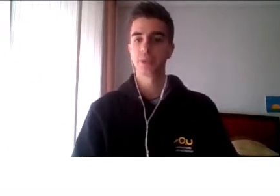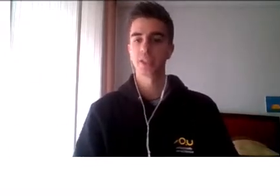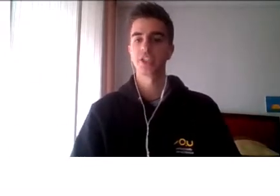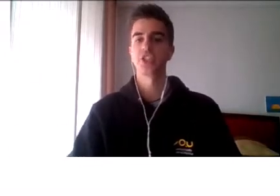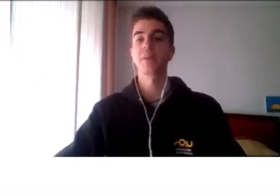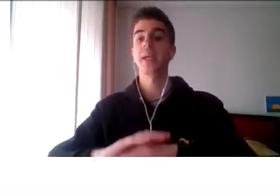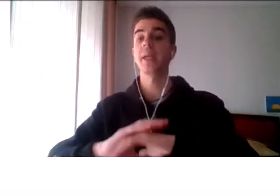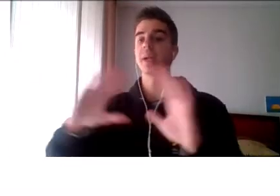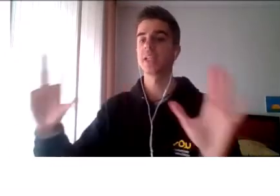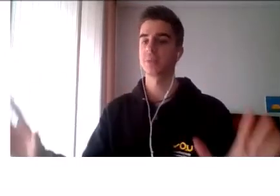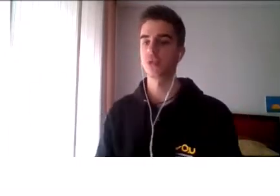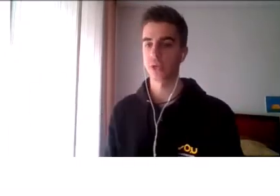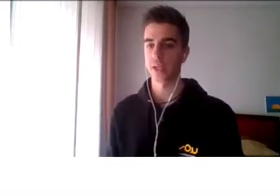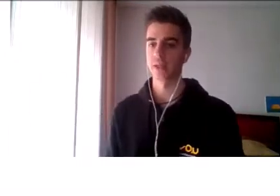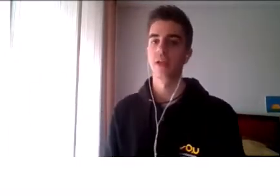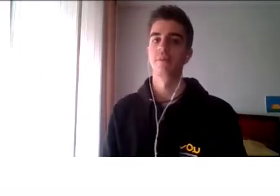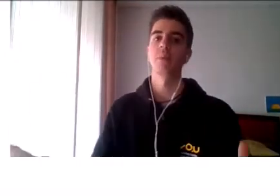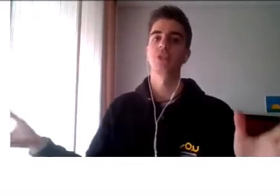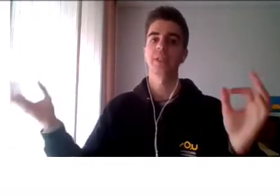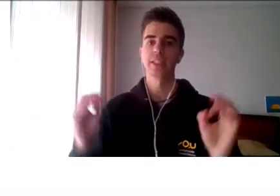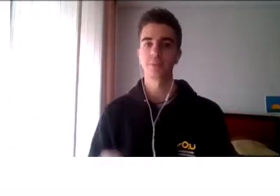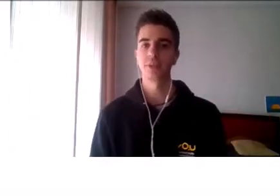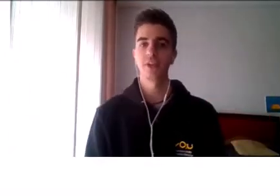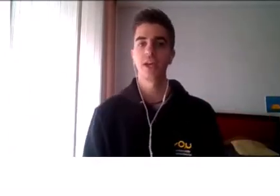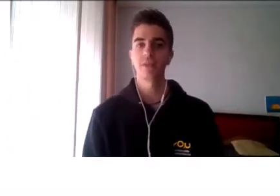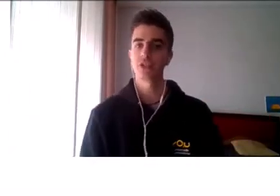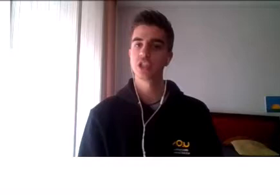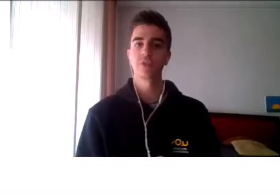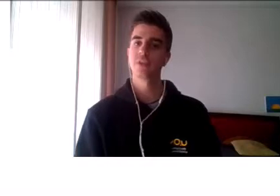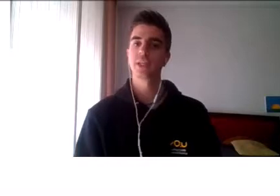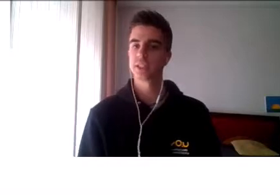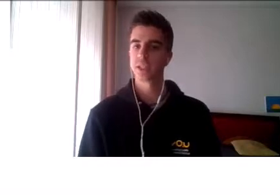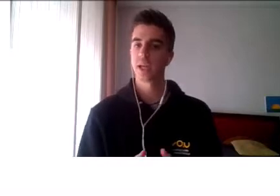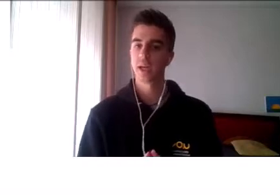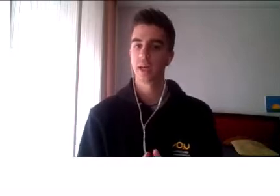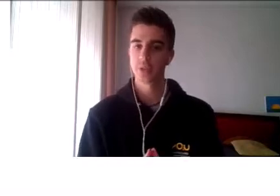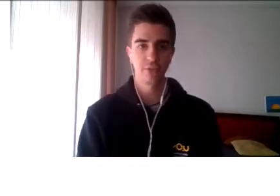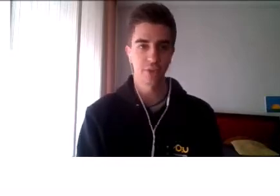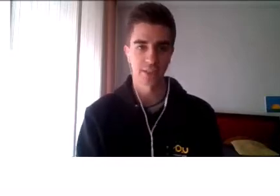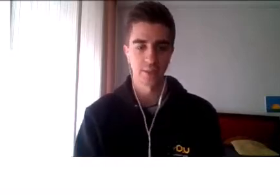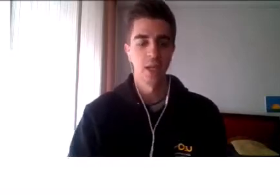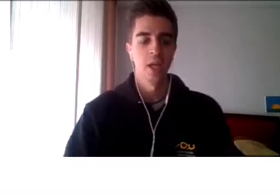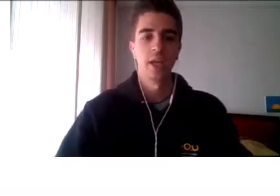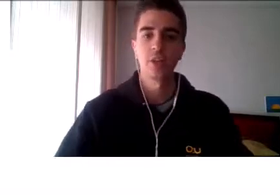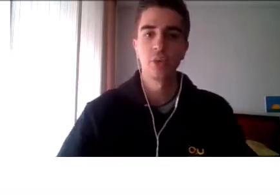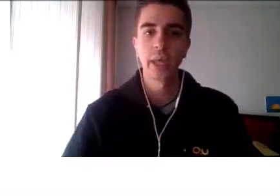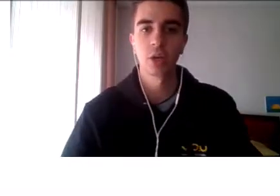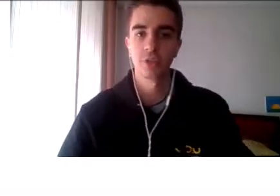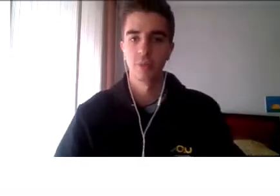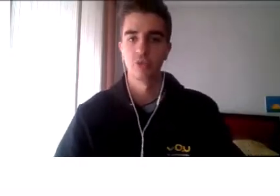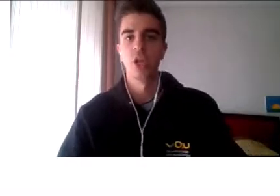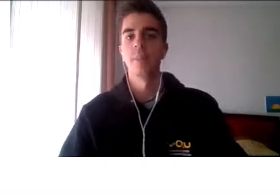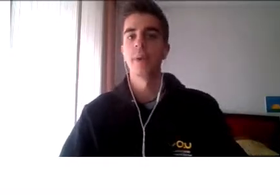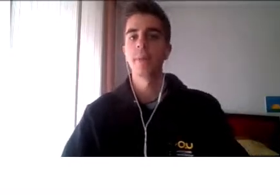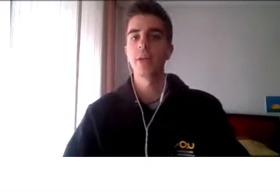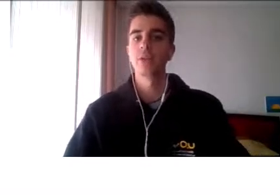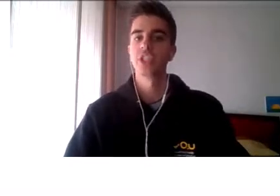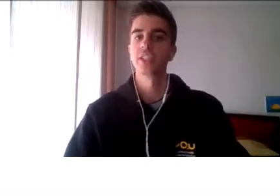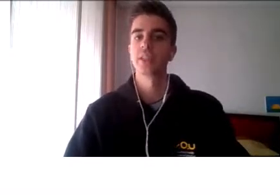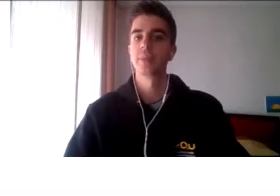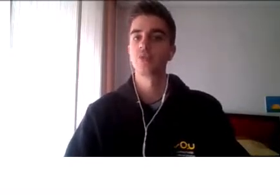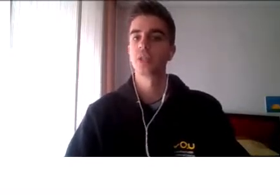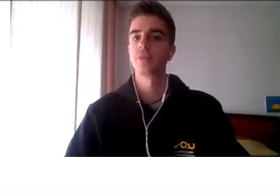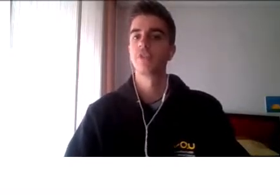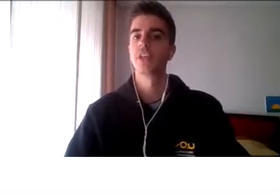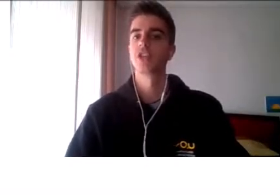ao mais importante. Este esquema aqui parece muito grande. Vamos tentar simplificar e vocês vão ver que isto acaba por ser fácil. Então, o que é que nós vemos? Primeiro,